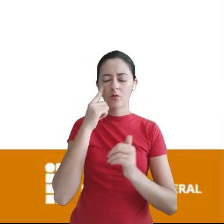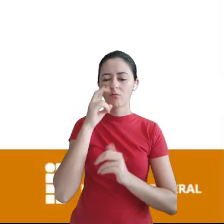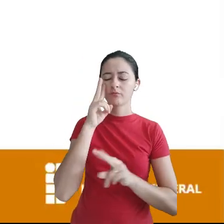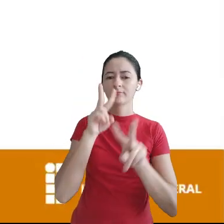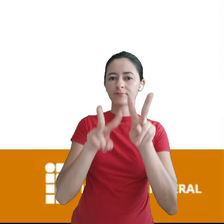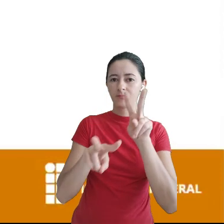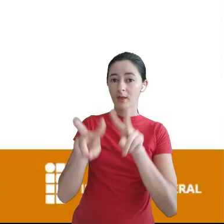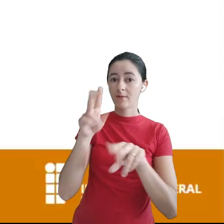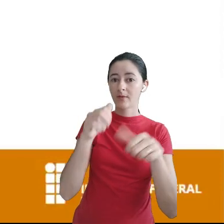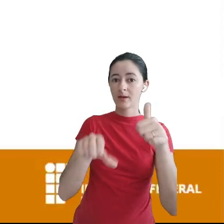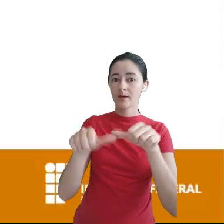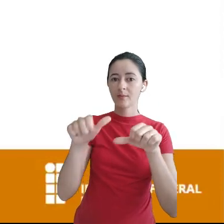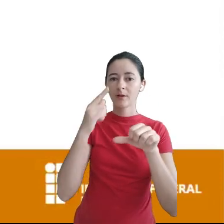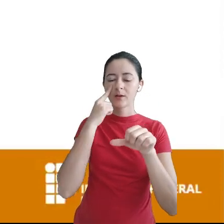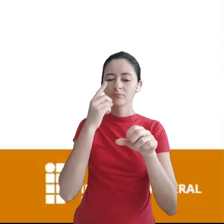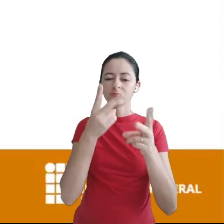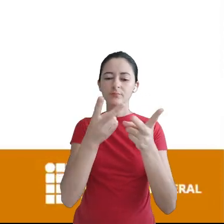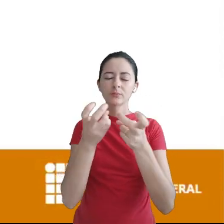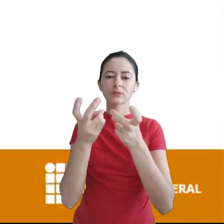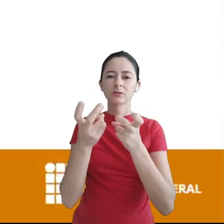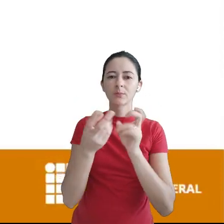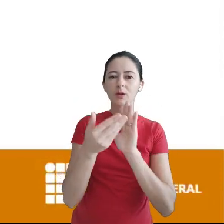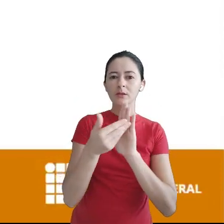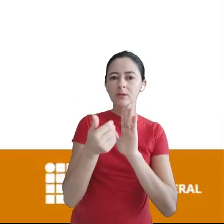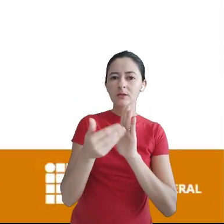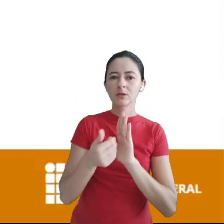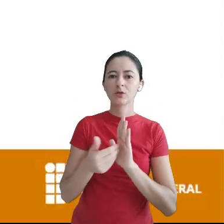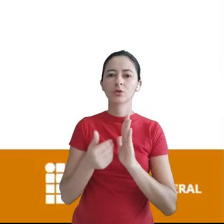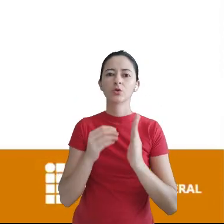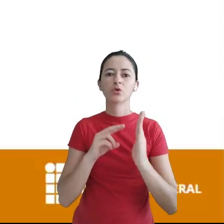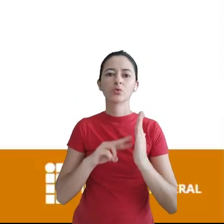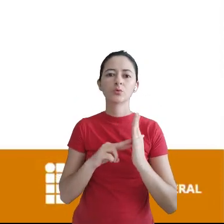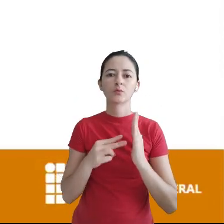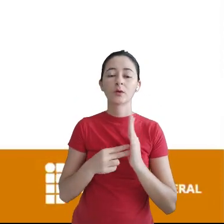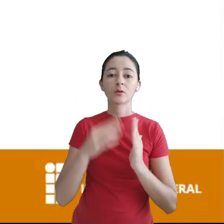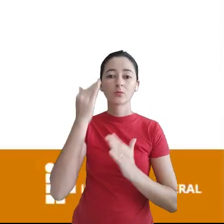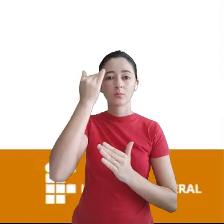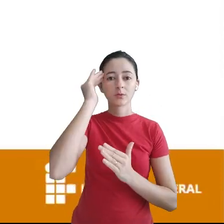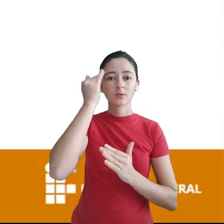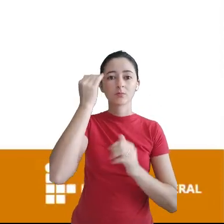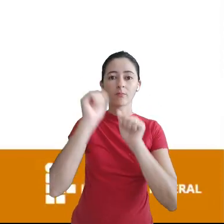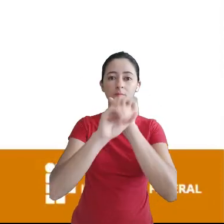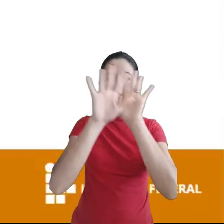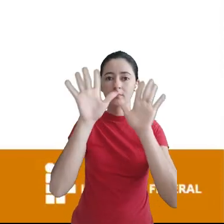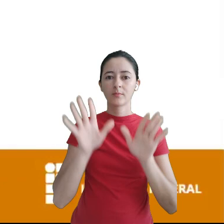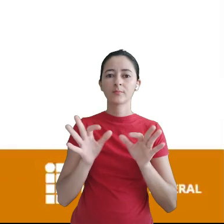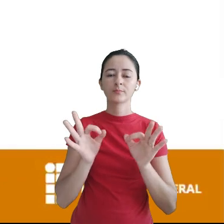revisar. Justamente para tirar esses erros de compreensão, de entendimento, tá bom?